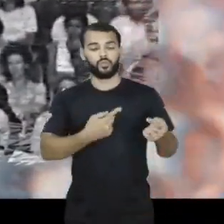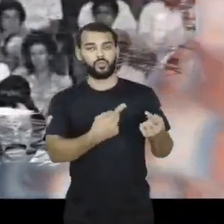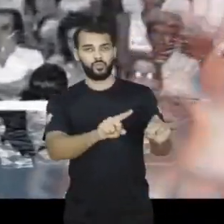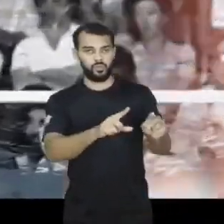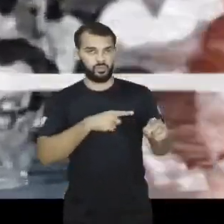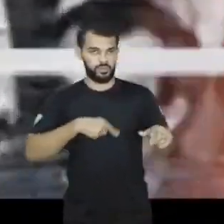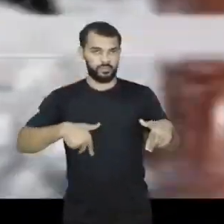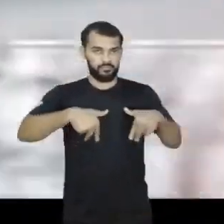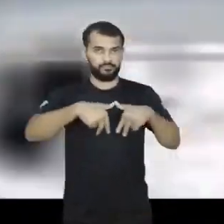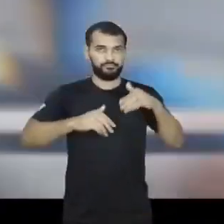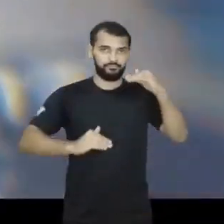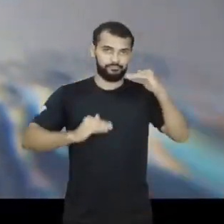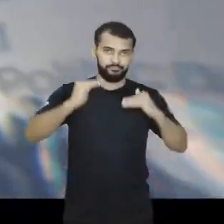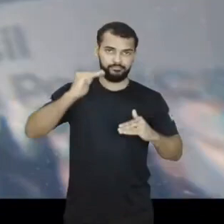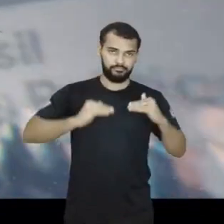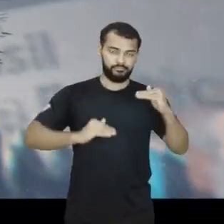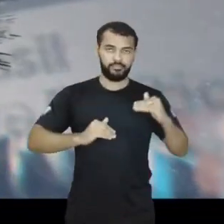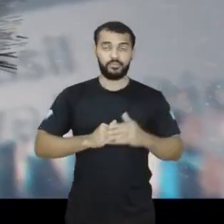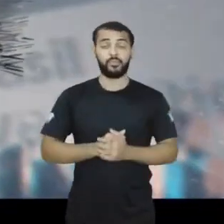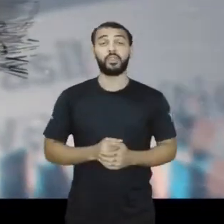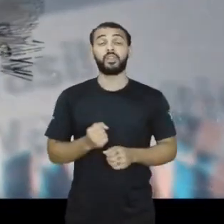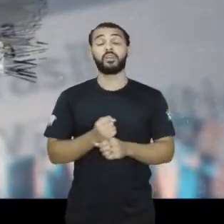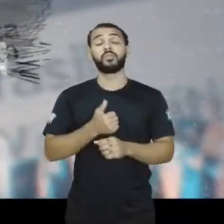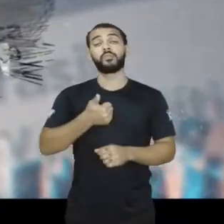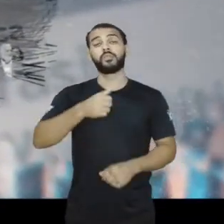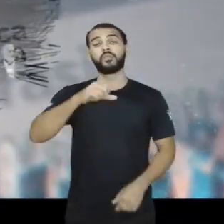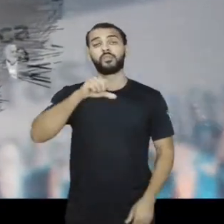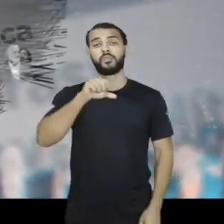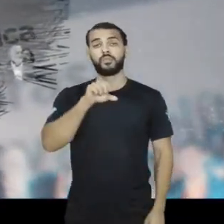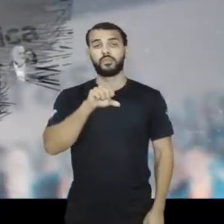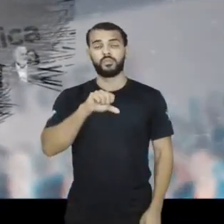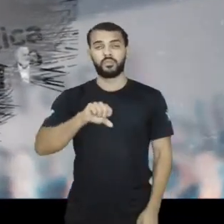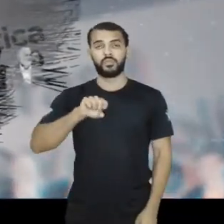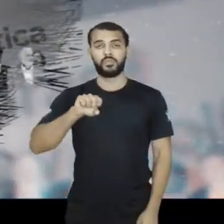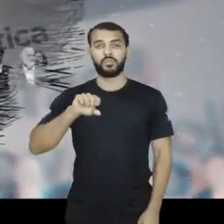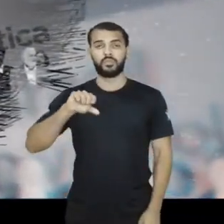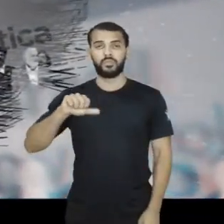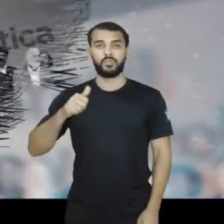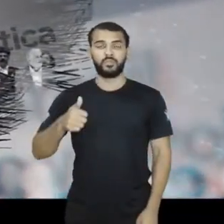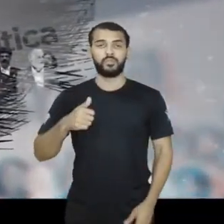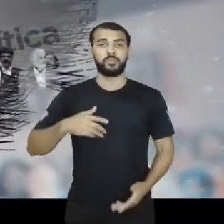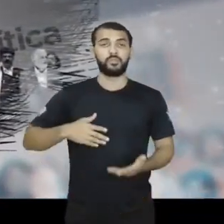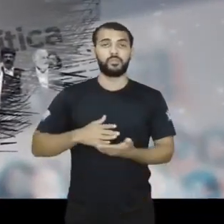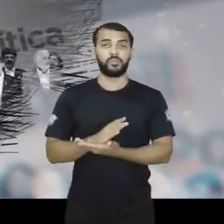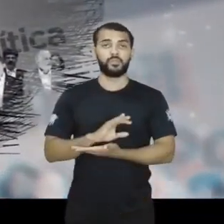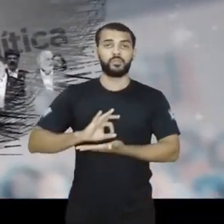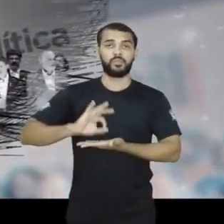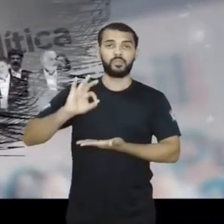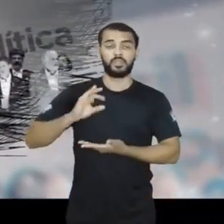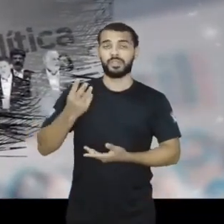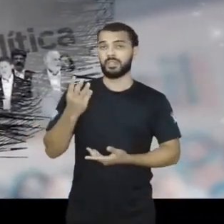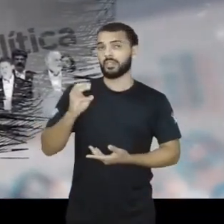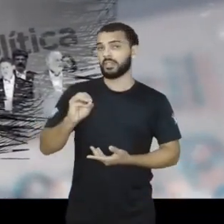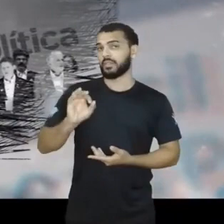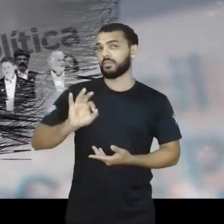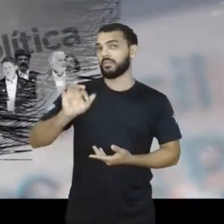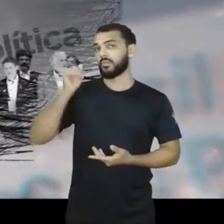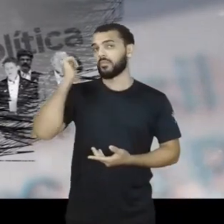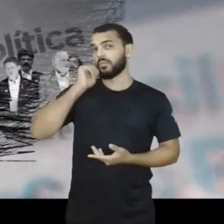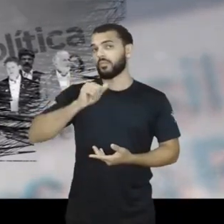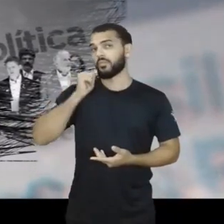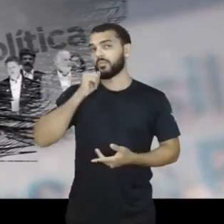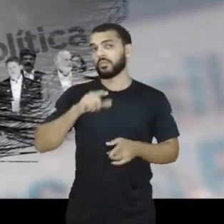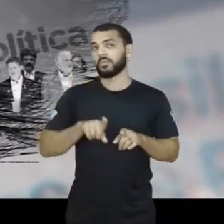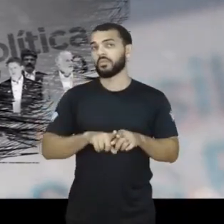comprovando com o passar do tempo. Em 1991, aprovou a cota de 30% para mulheres em sua direção e